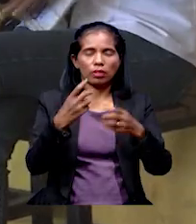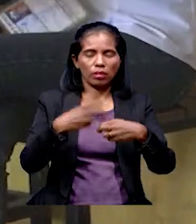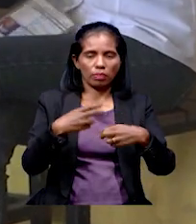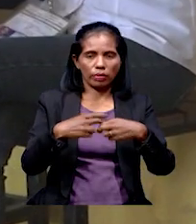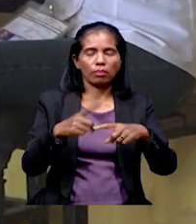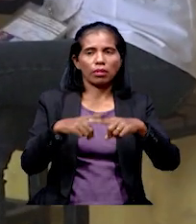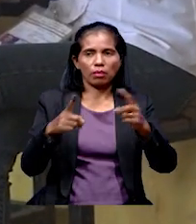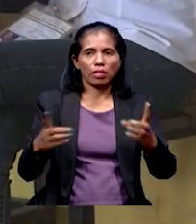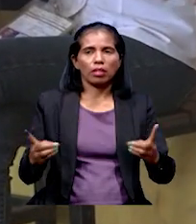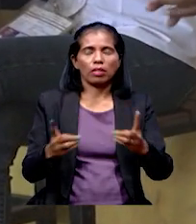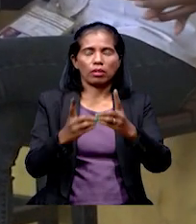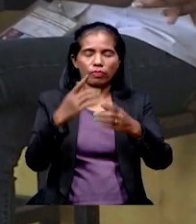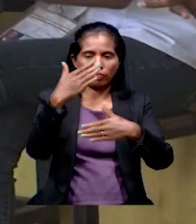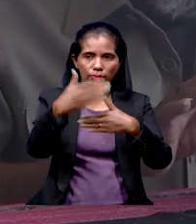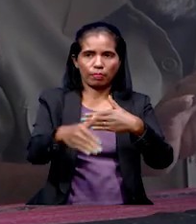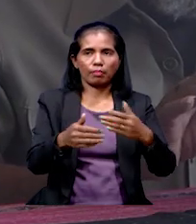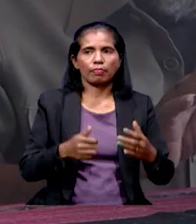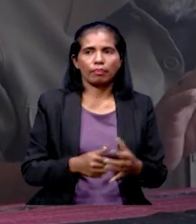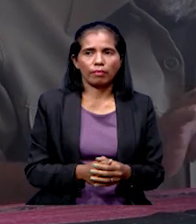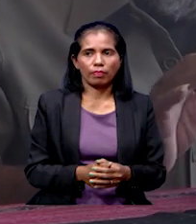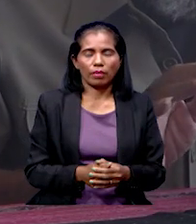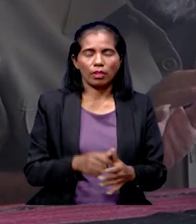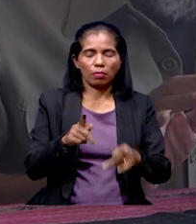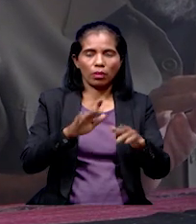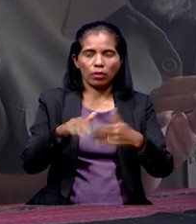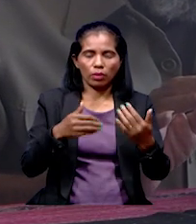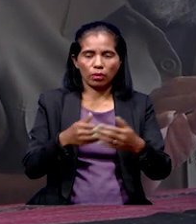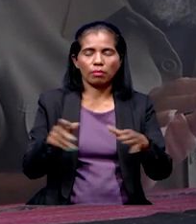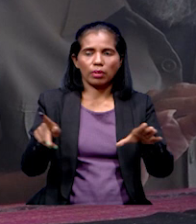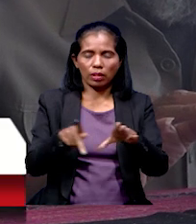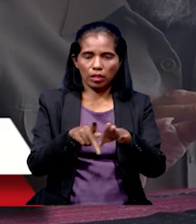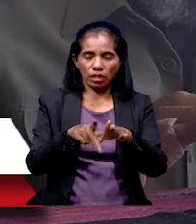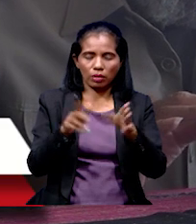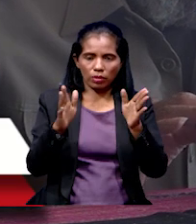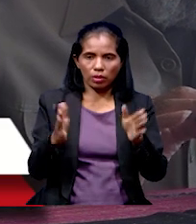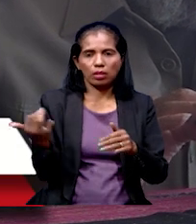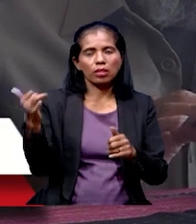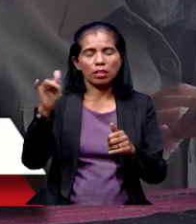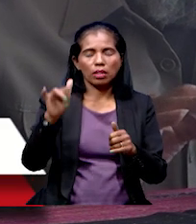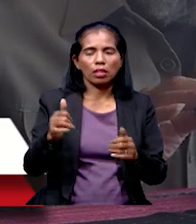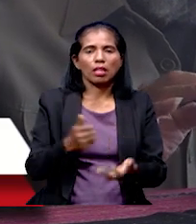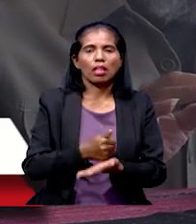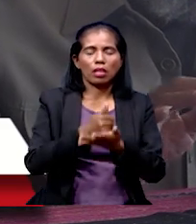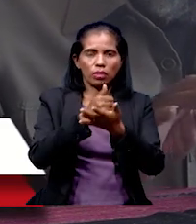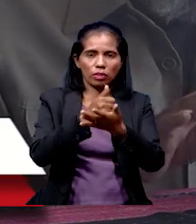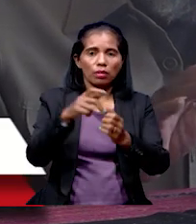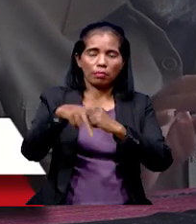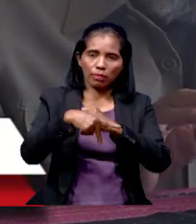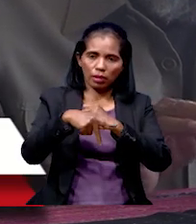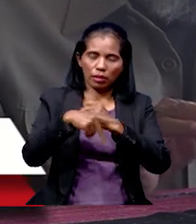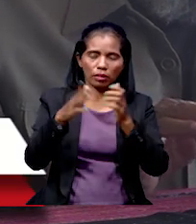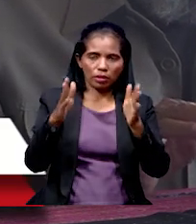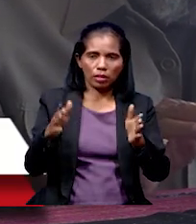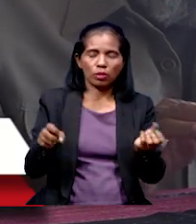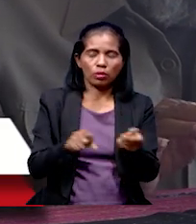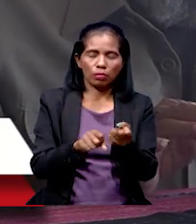ultrapassar. A fiscal será, a estrutura Tomac, o movimento será, o partido será, e mesmo que apoio a candidatura no município, a minha torre